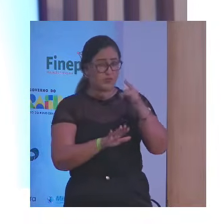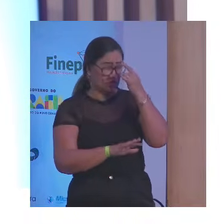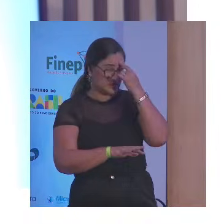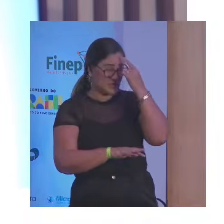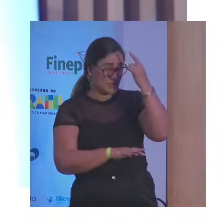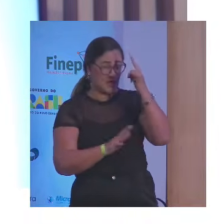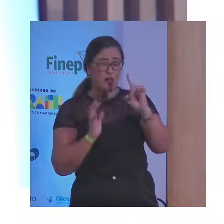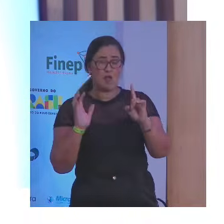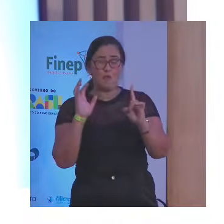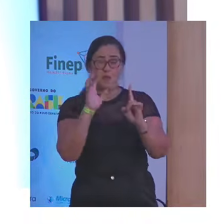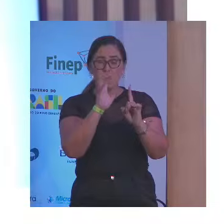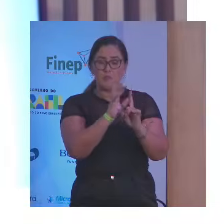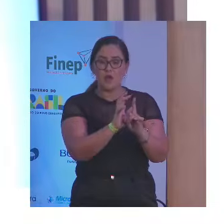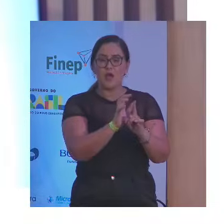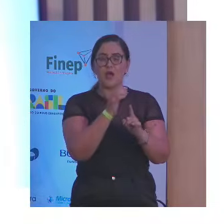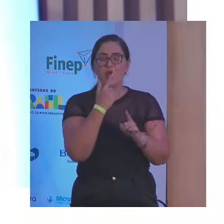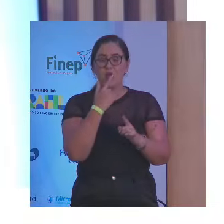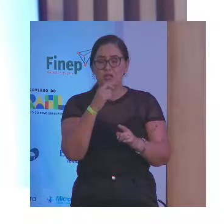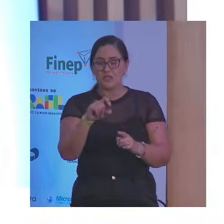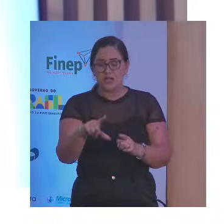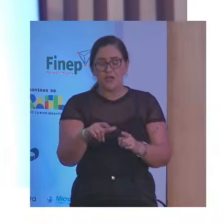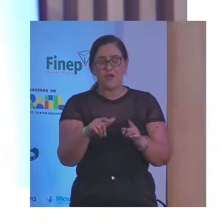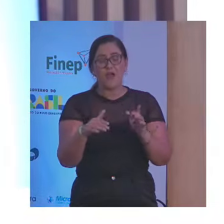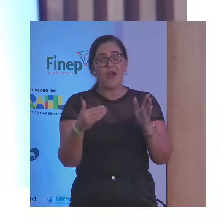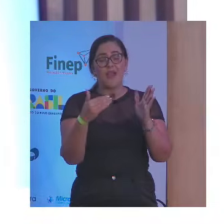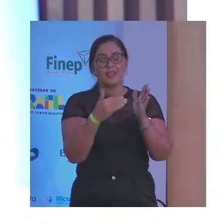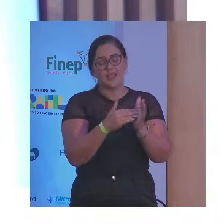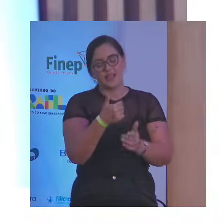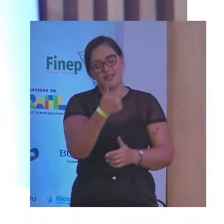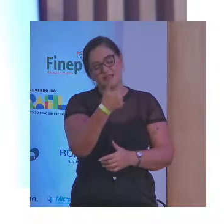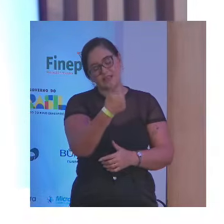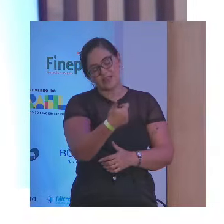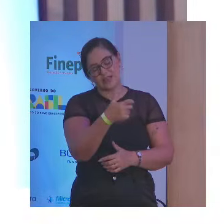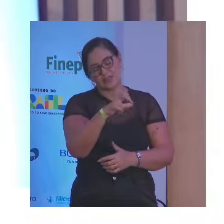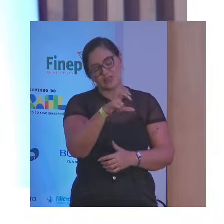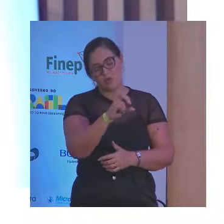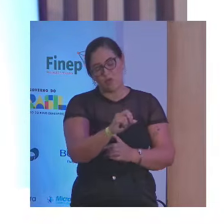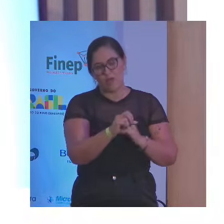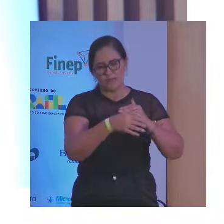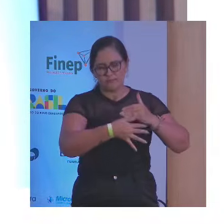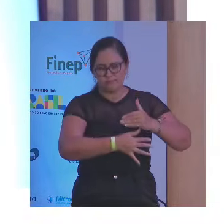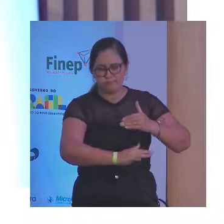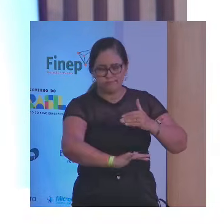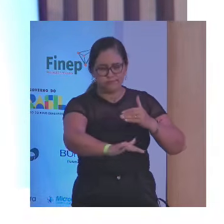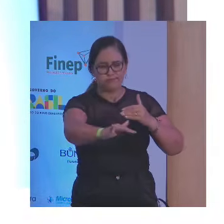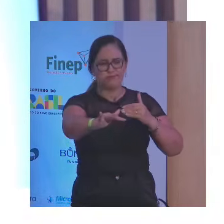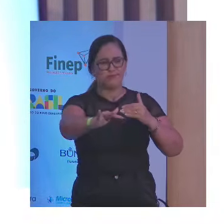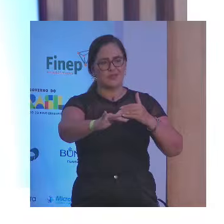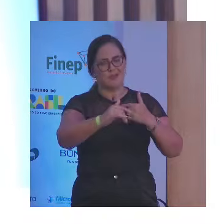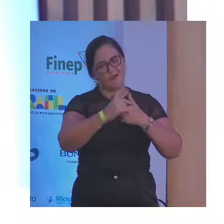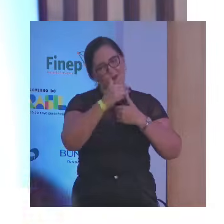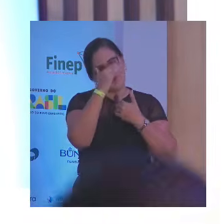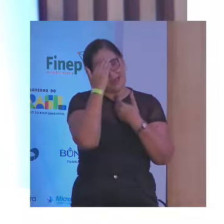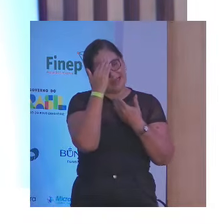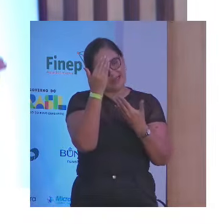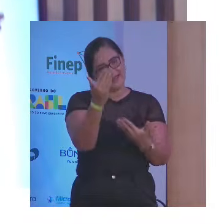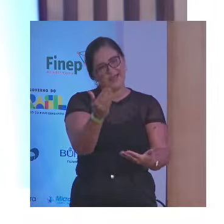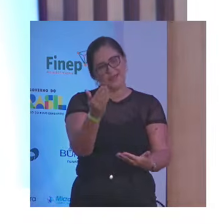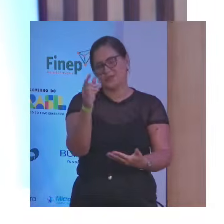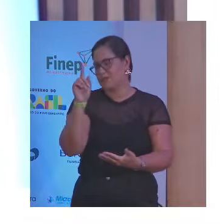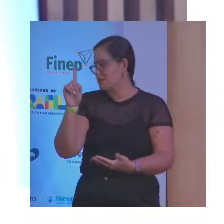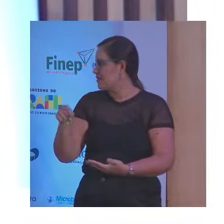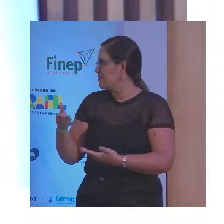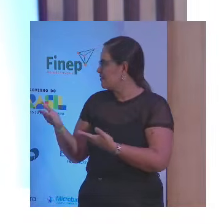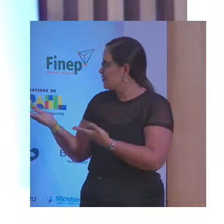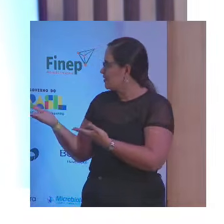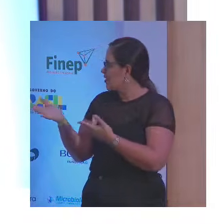dessa influência, a salinidade é alterada até 150 quilômetros de mar adentro. E eu agradeço, né, o Pierre